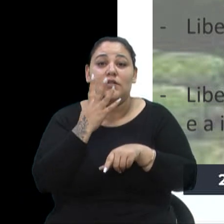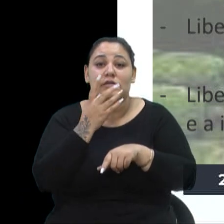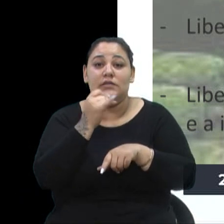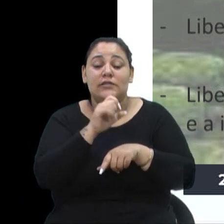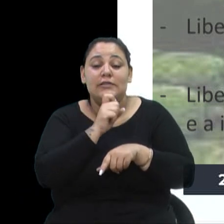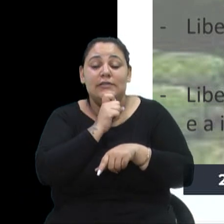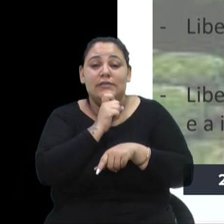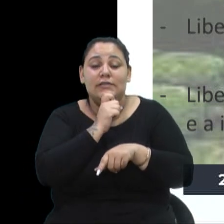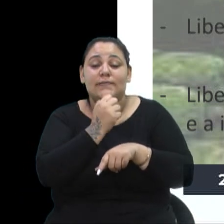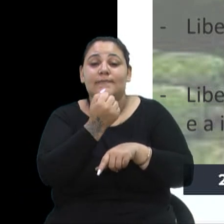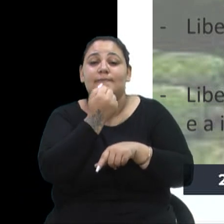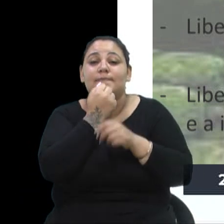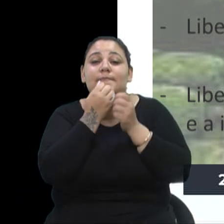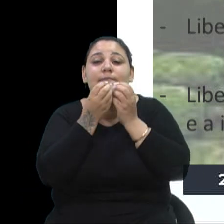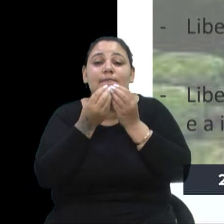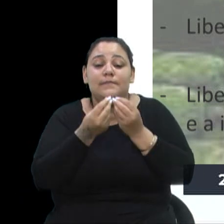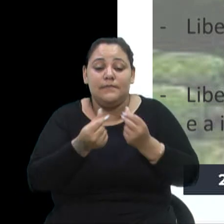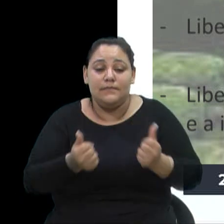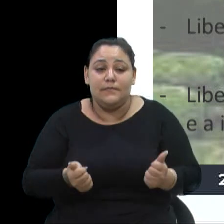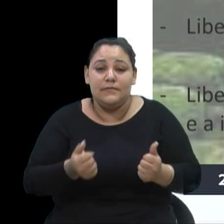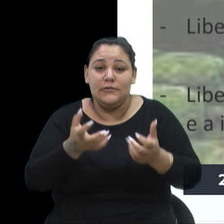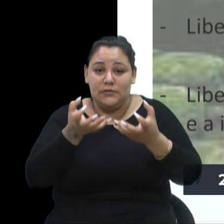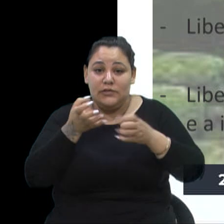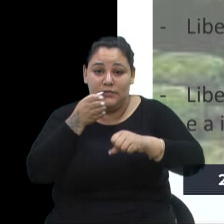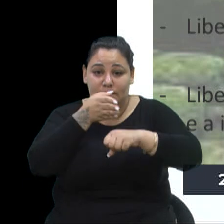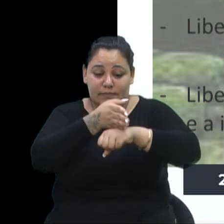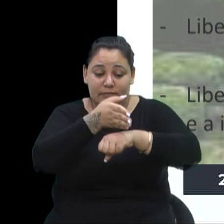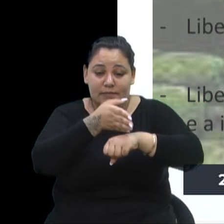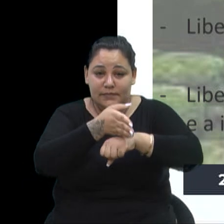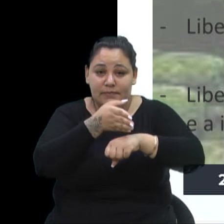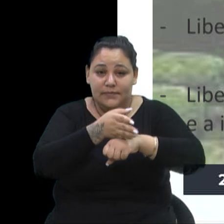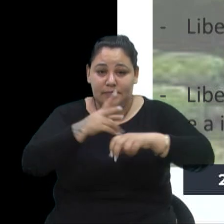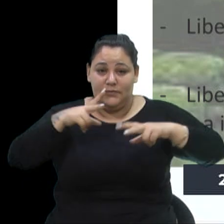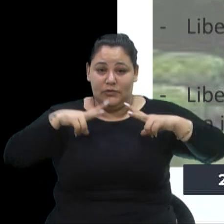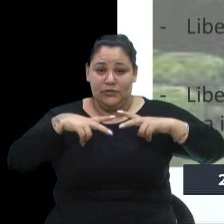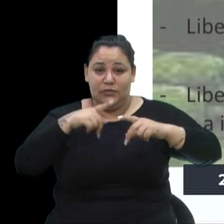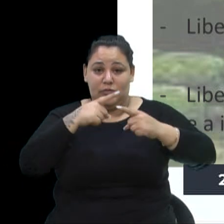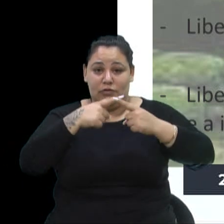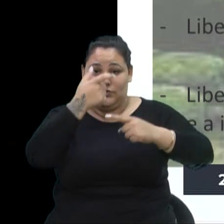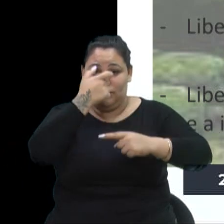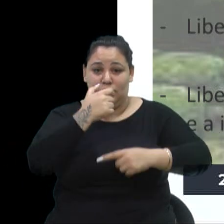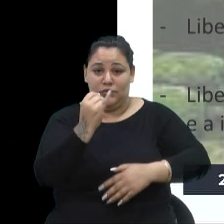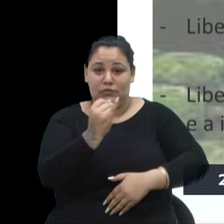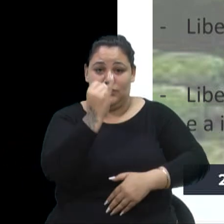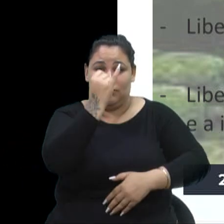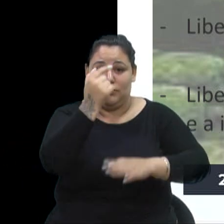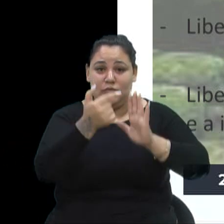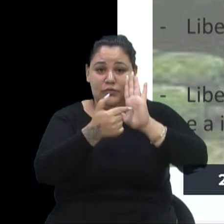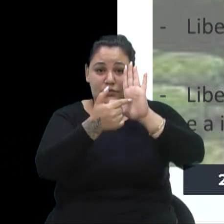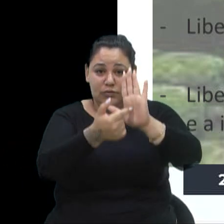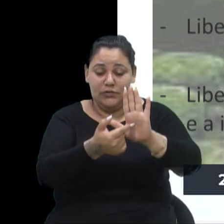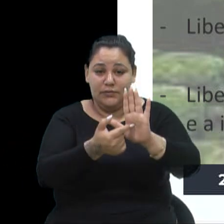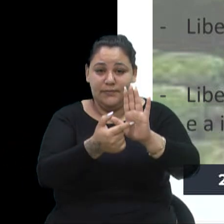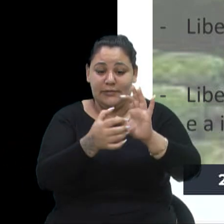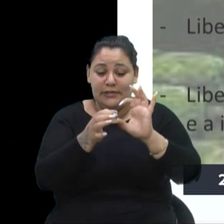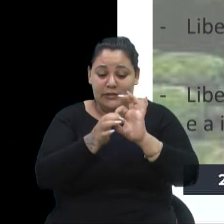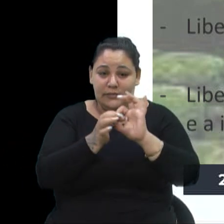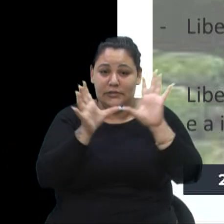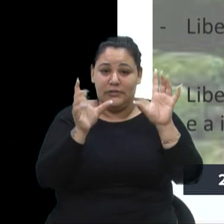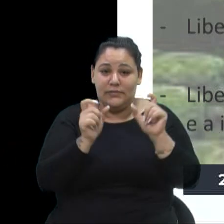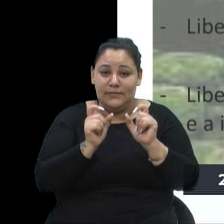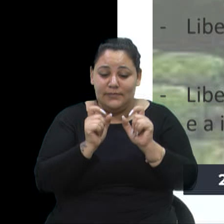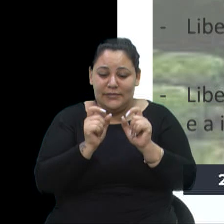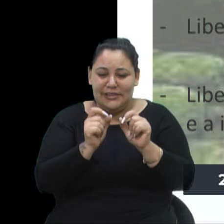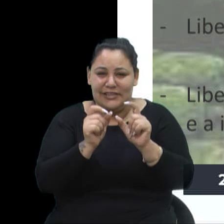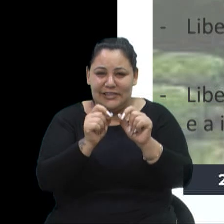entrar nessa questão em particular, porque eu achei importante repassar isso ao público. A liberação de bactérias, fungos e vírus